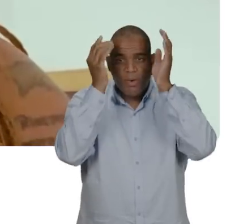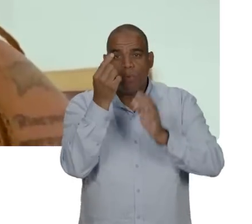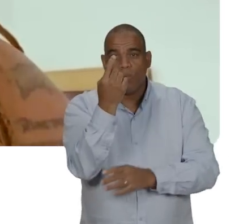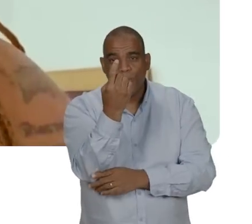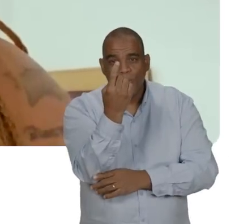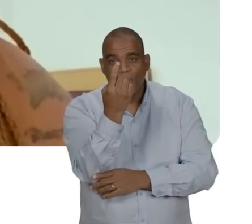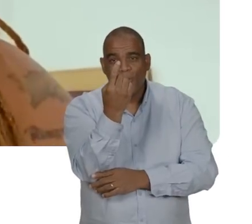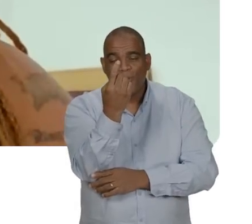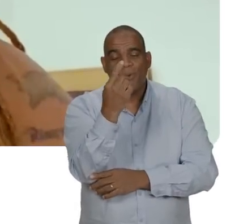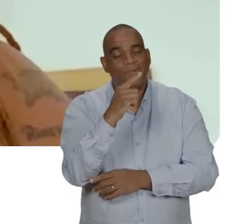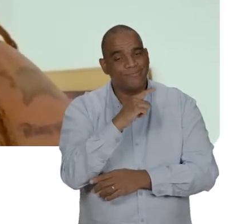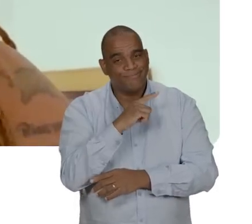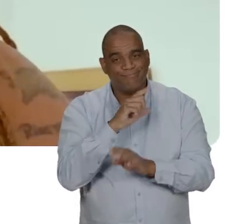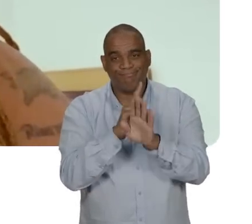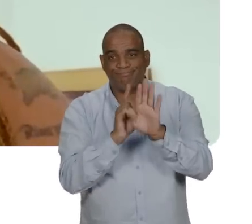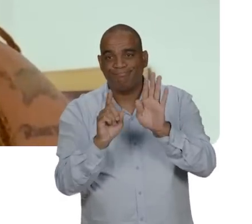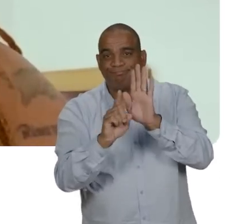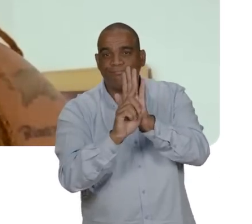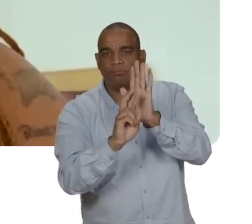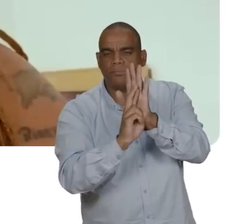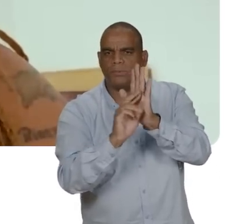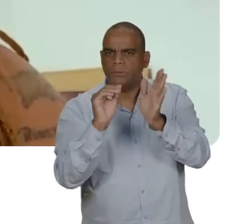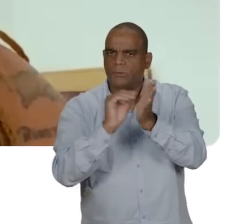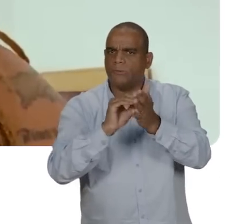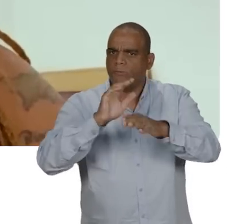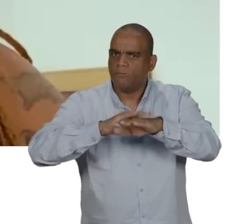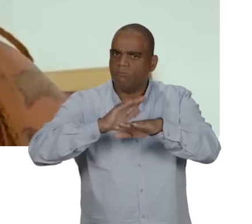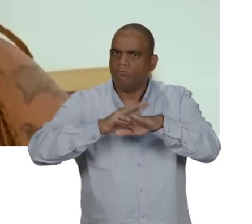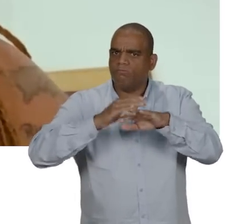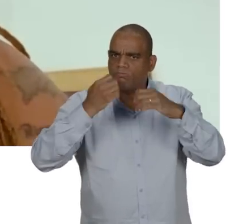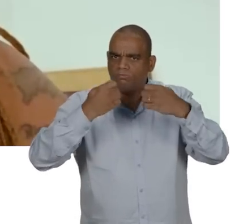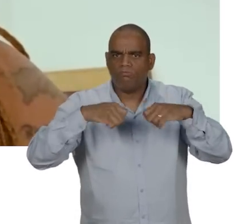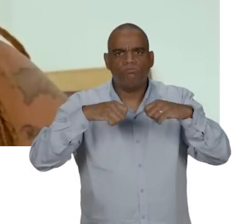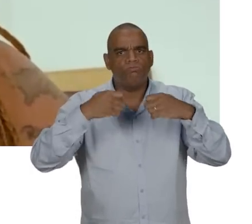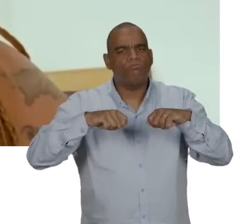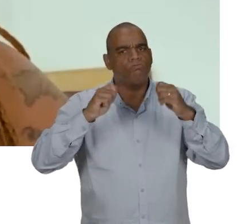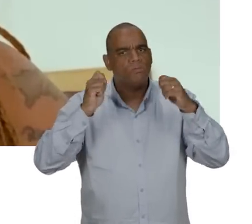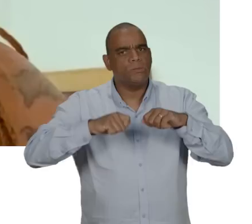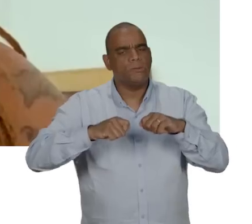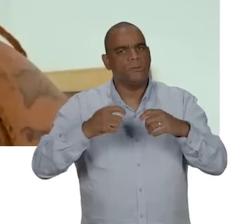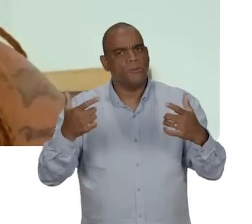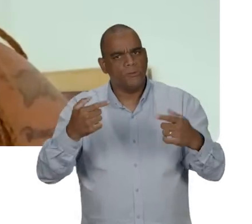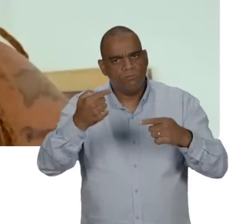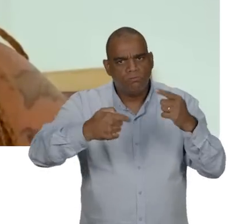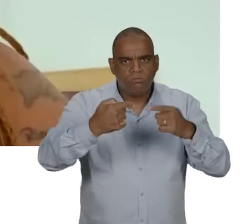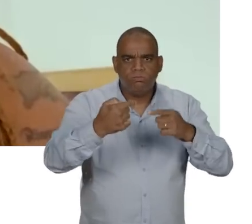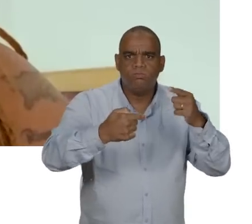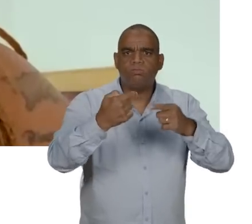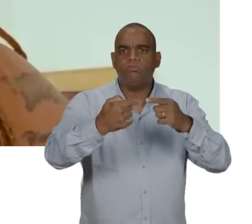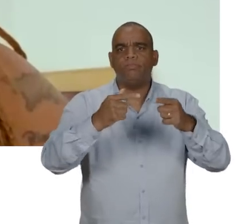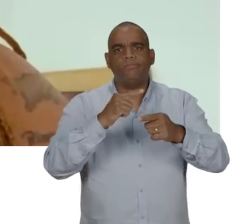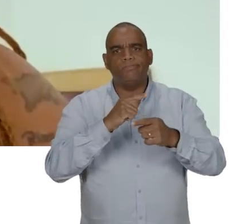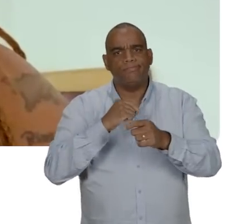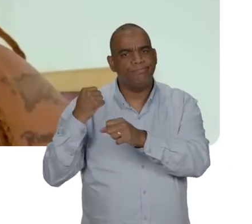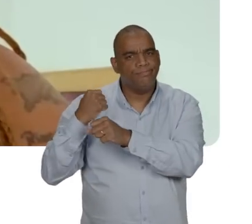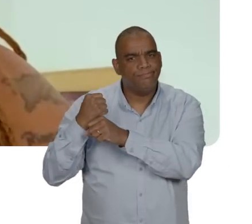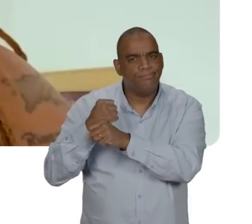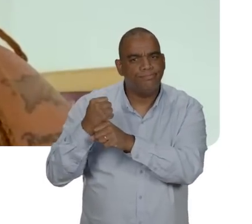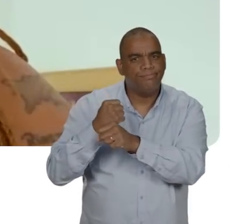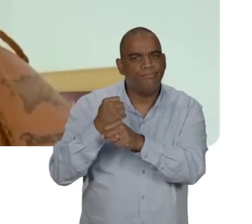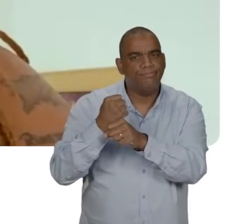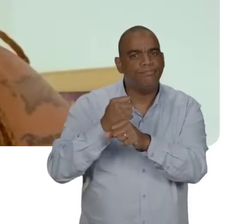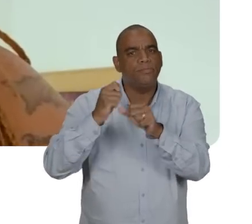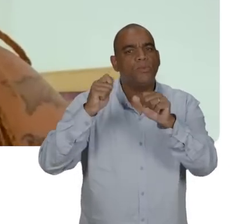indígena eleita no Congresso Nacional hoje fazendo a representação de toda essa bancada, né? De todo esse processo que